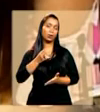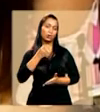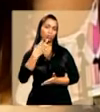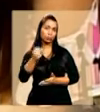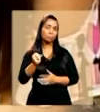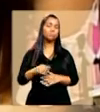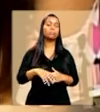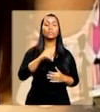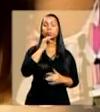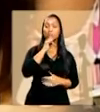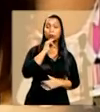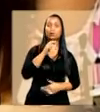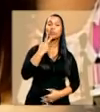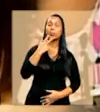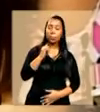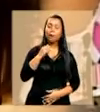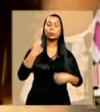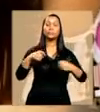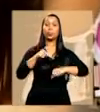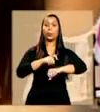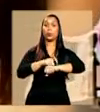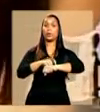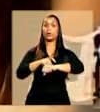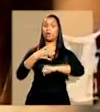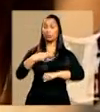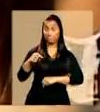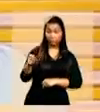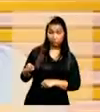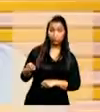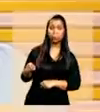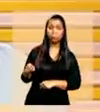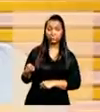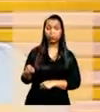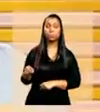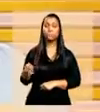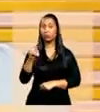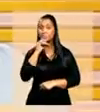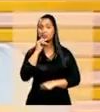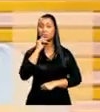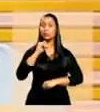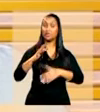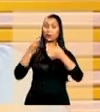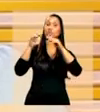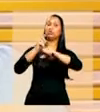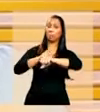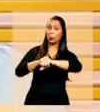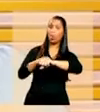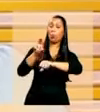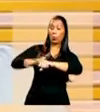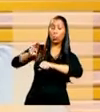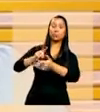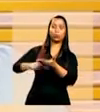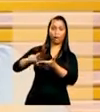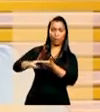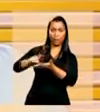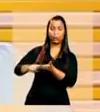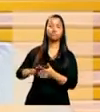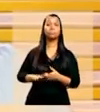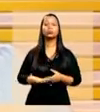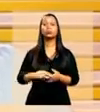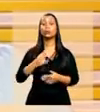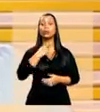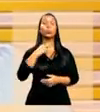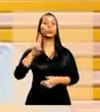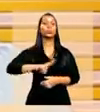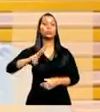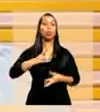Eu tenho, por exemplo, o pai deve colocar horário para os filhos na questão da tecnologia, do uso do tablet.